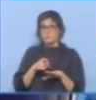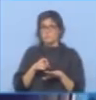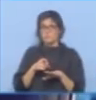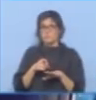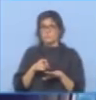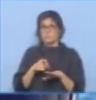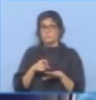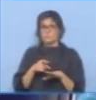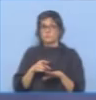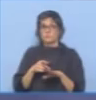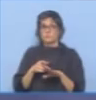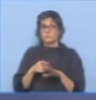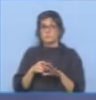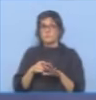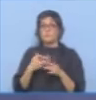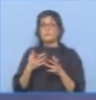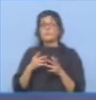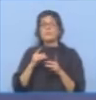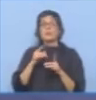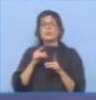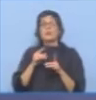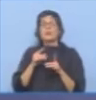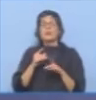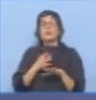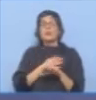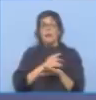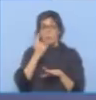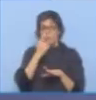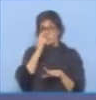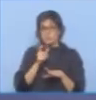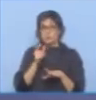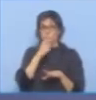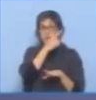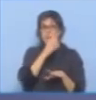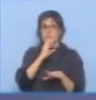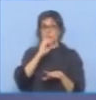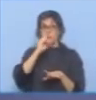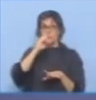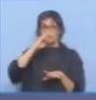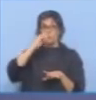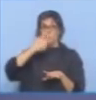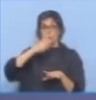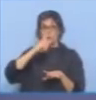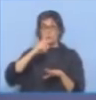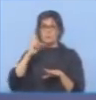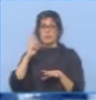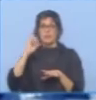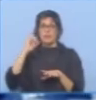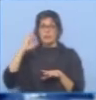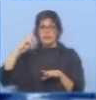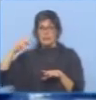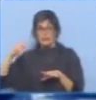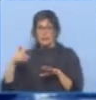que esteve em pré-jornada na Uhum. Costa Rica e que agora vai chegar ao Panamá, portanto agora quando começar a jornada, portanto vão